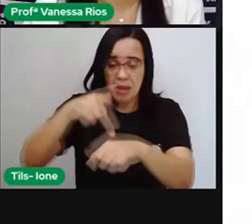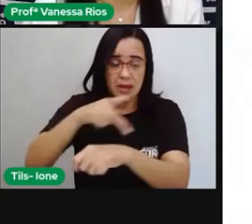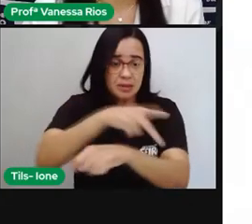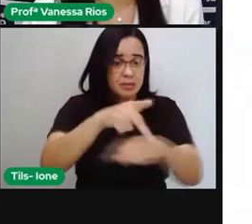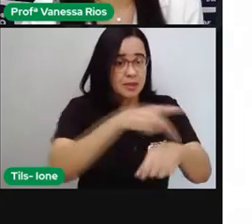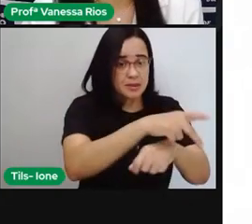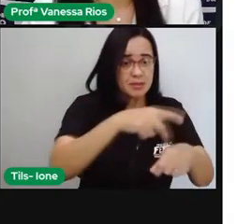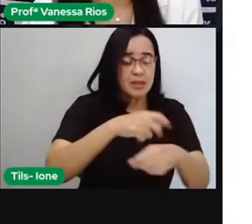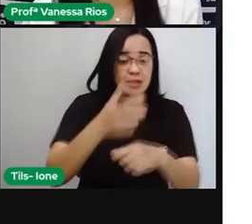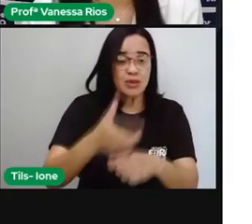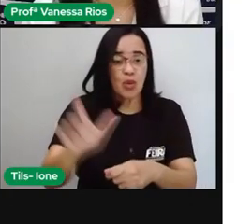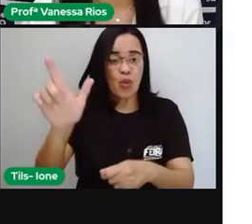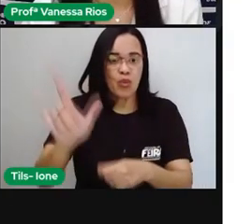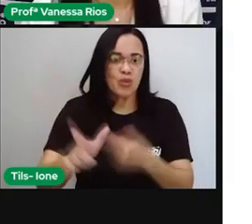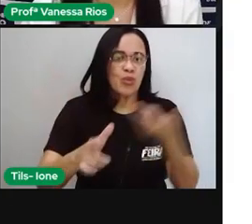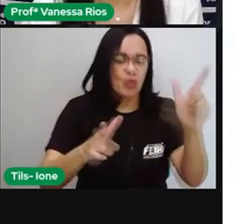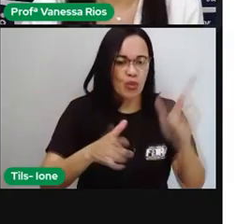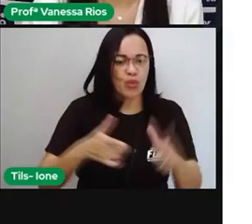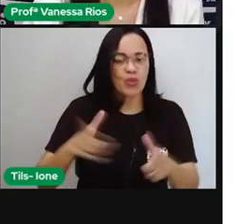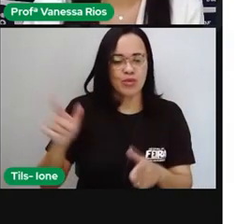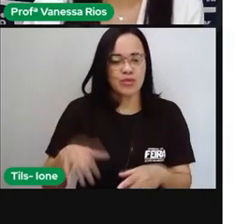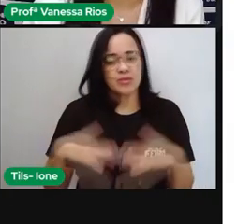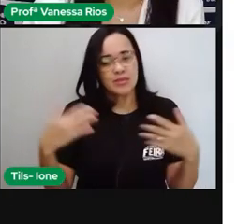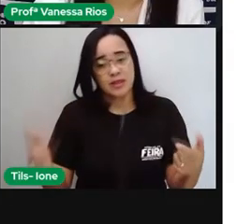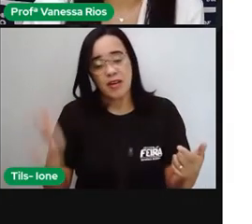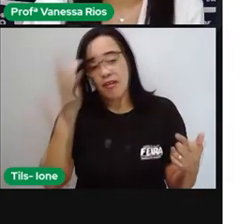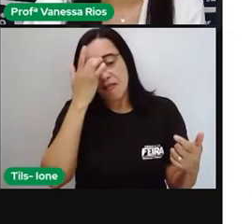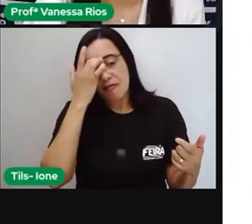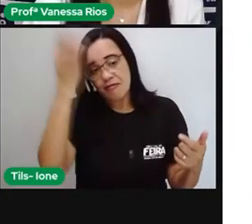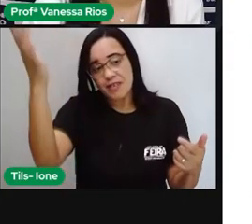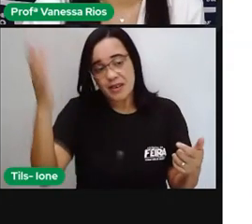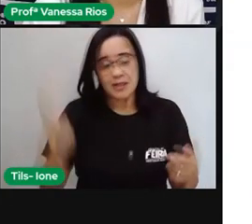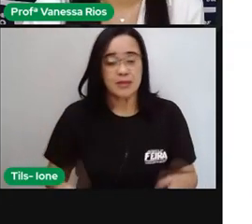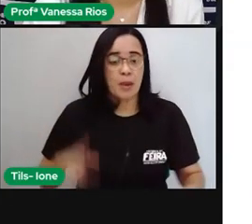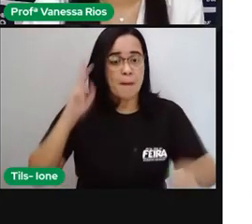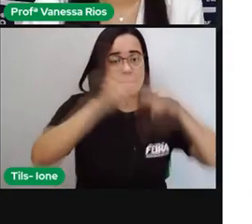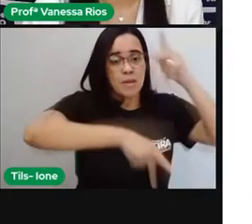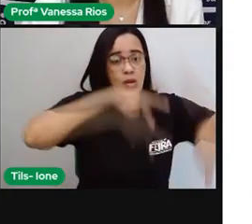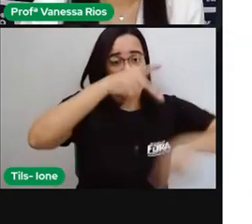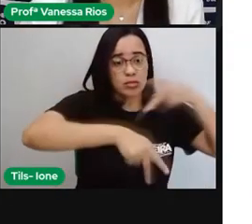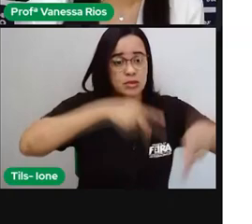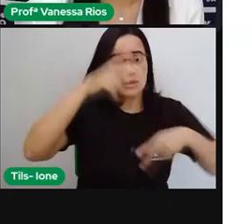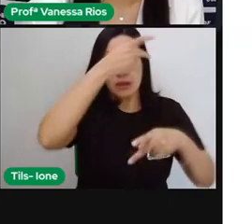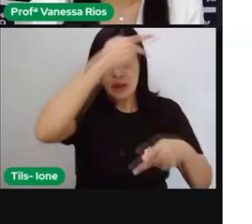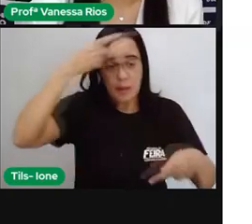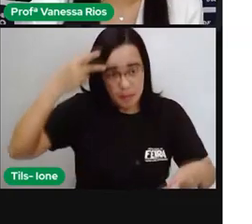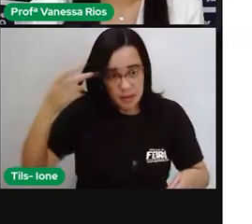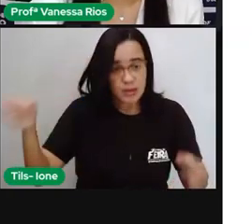isso facilitou a chegada de outros povos ao nosso país.